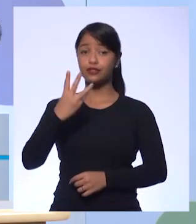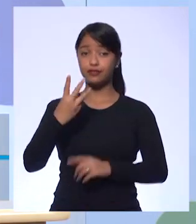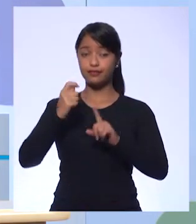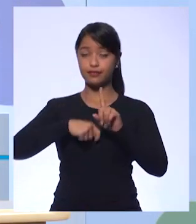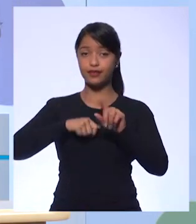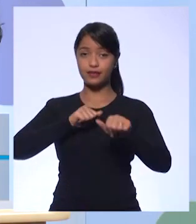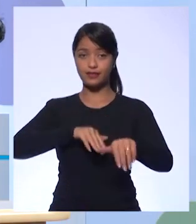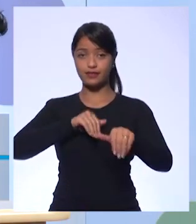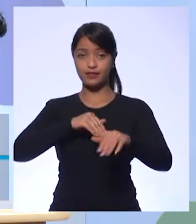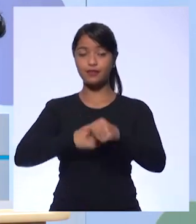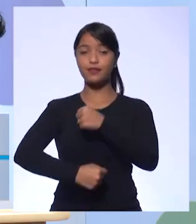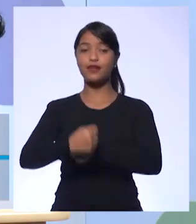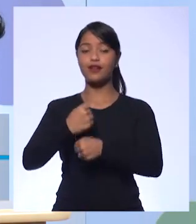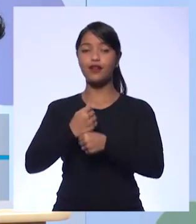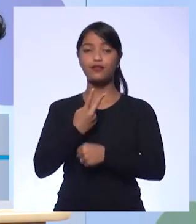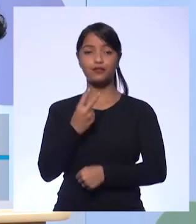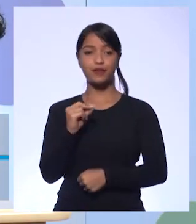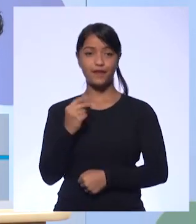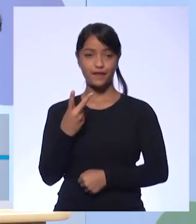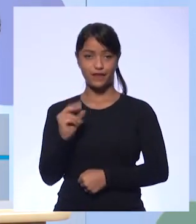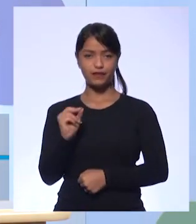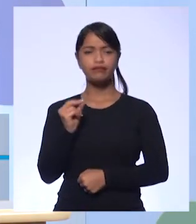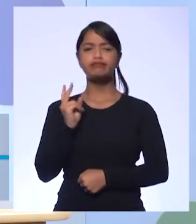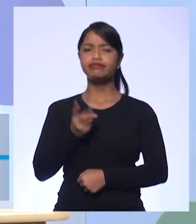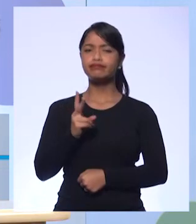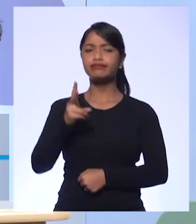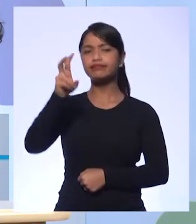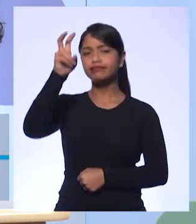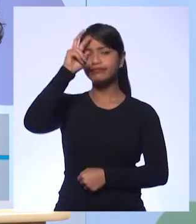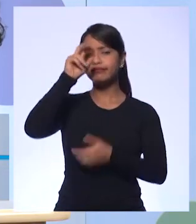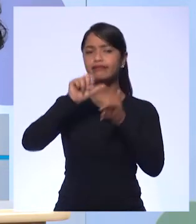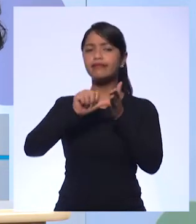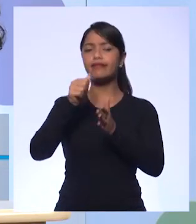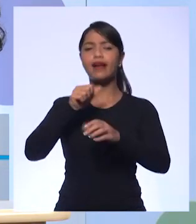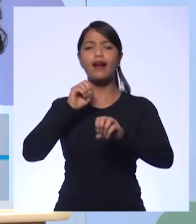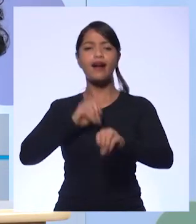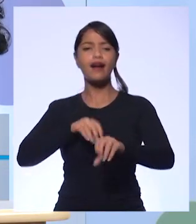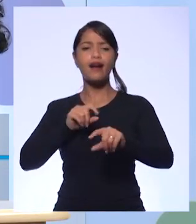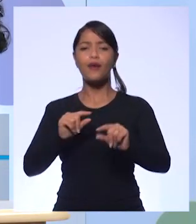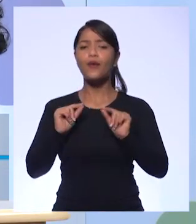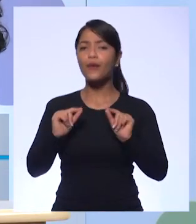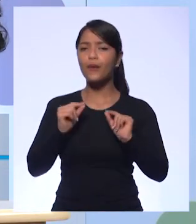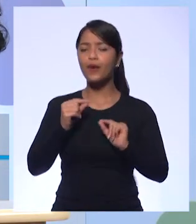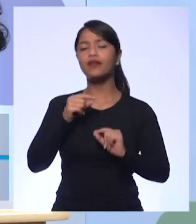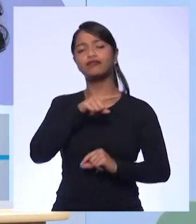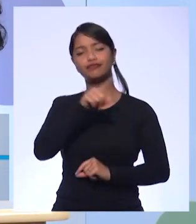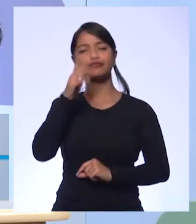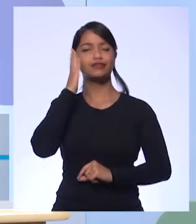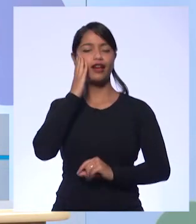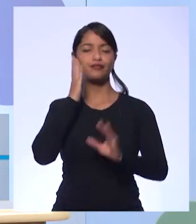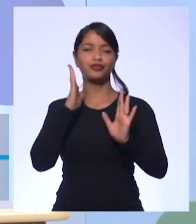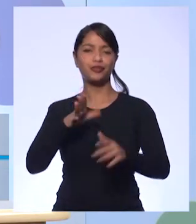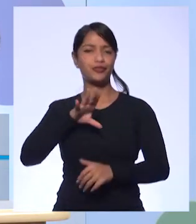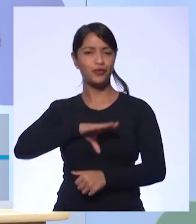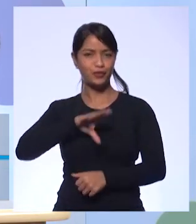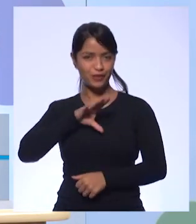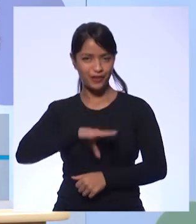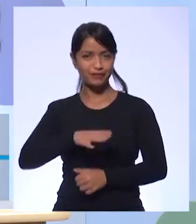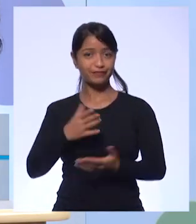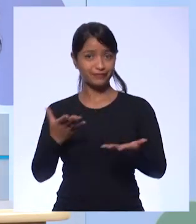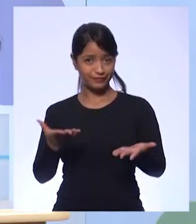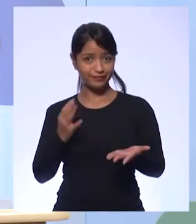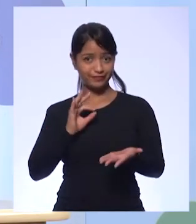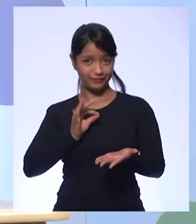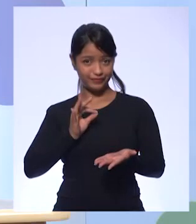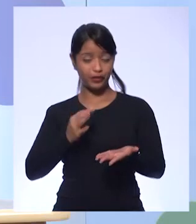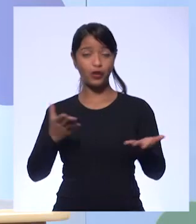de 2020. Toda vez que é quinta-feira, a primeira aula do dia é língua portuguesa, vocês já sabem, não é mesmo? A aula de hoje